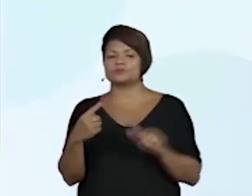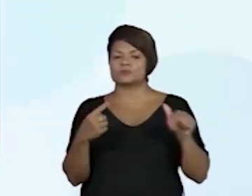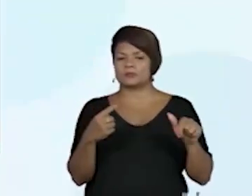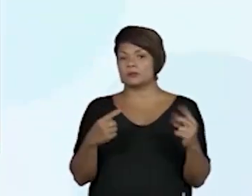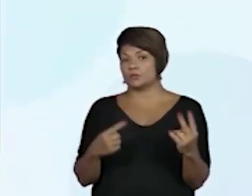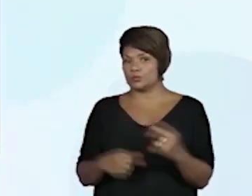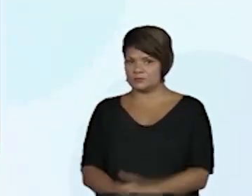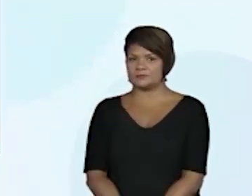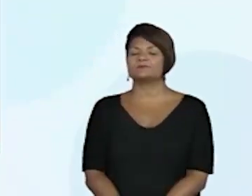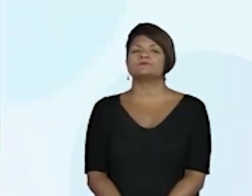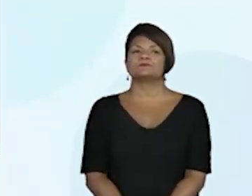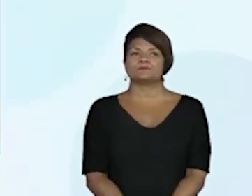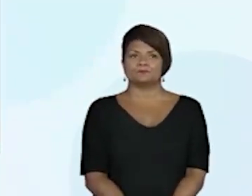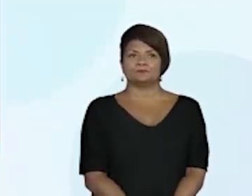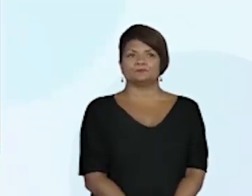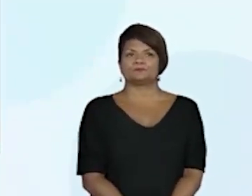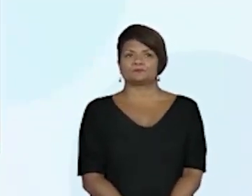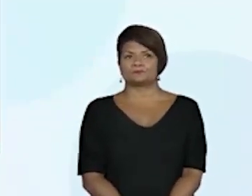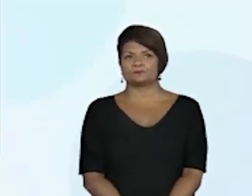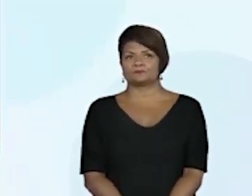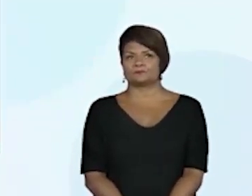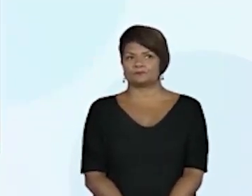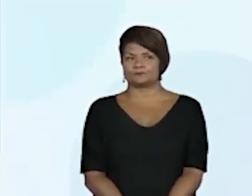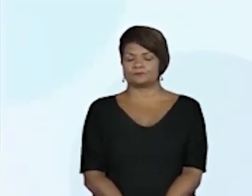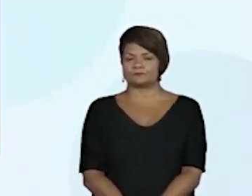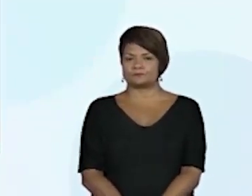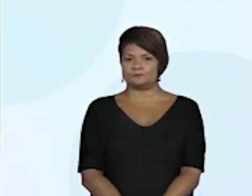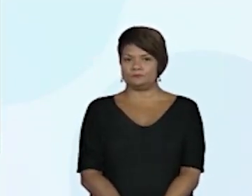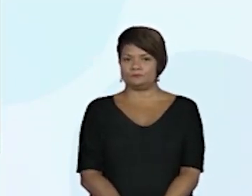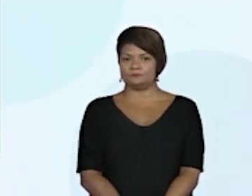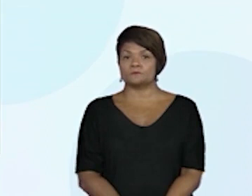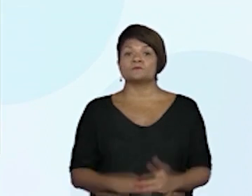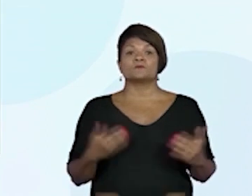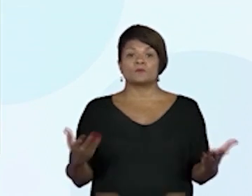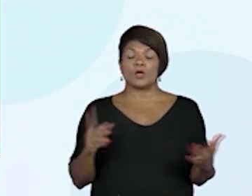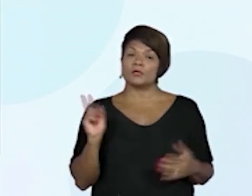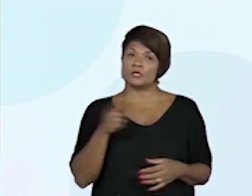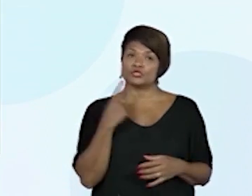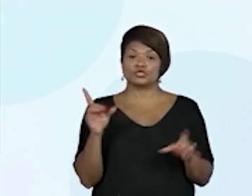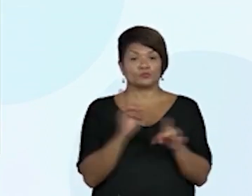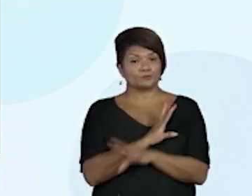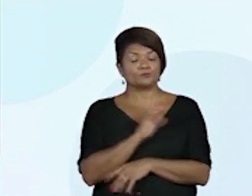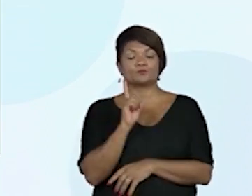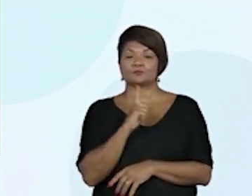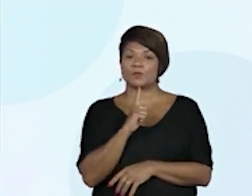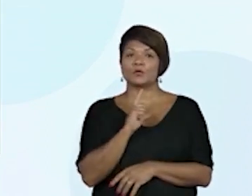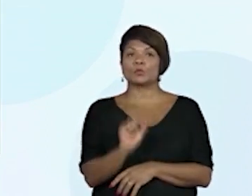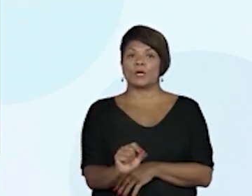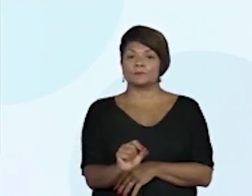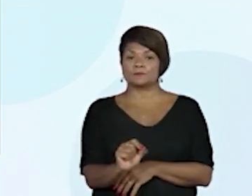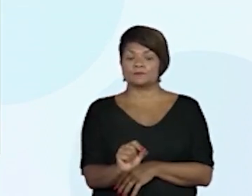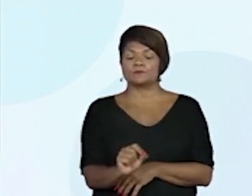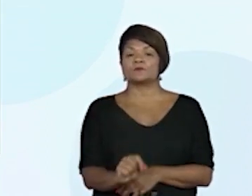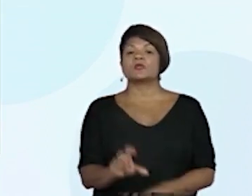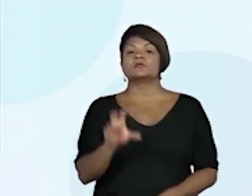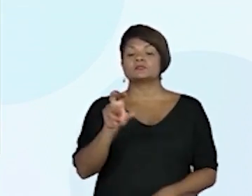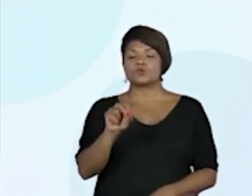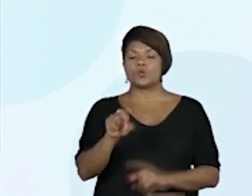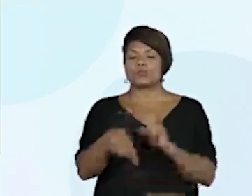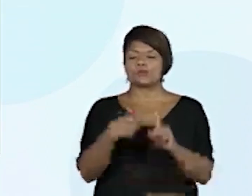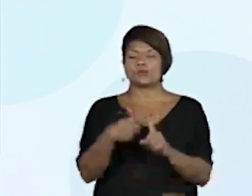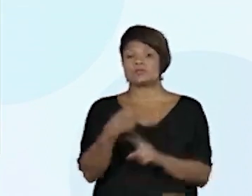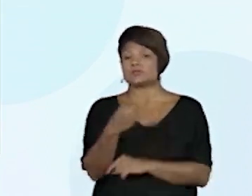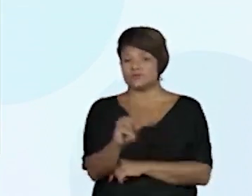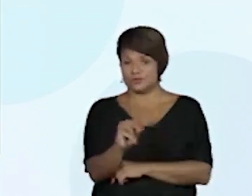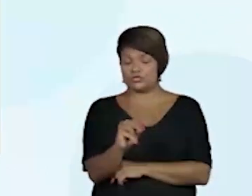E mais um. E mais um. Aí nós temos, olha lá, 50 mais